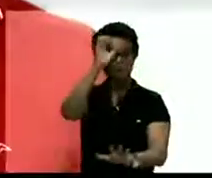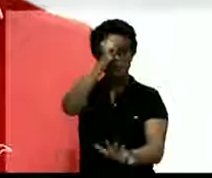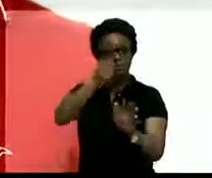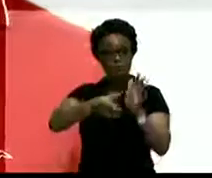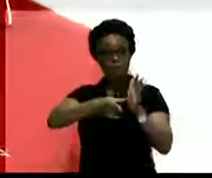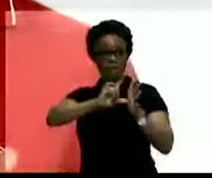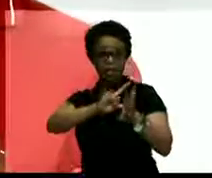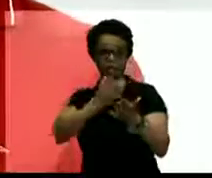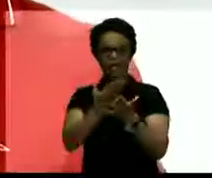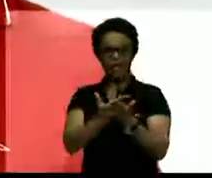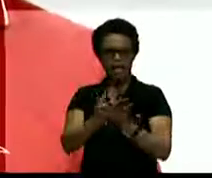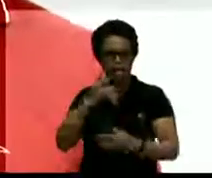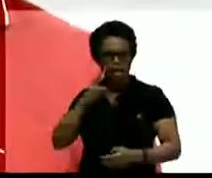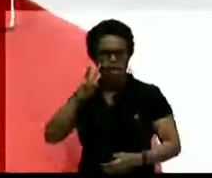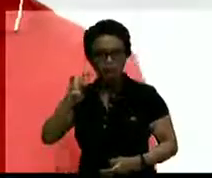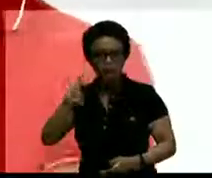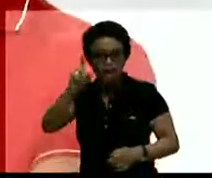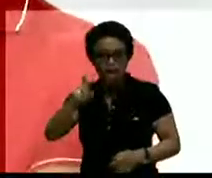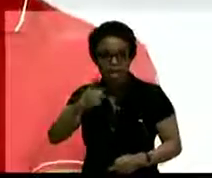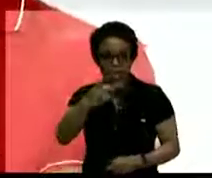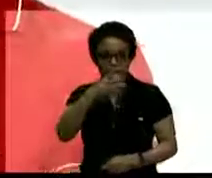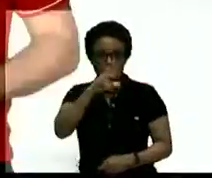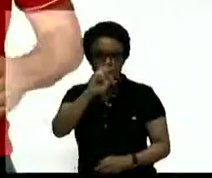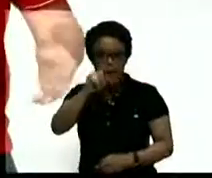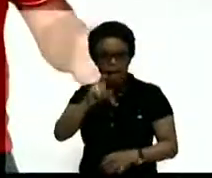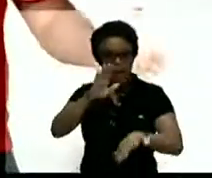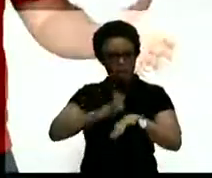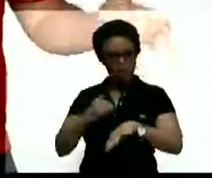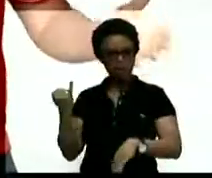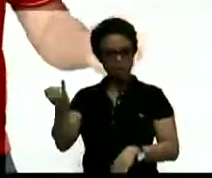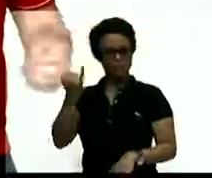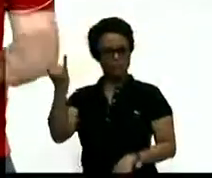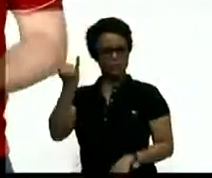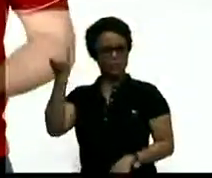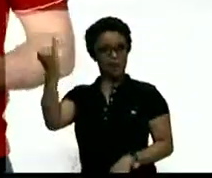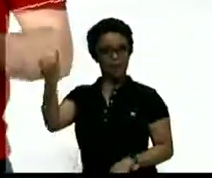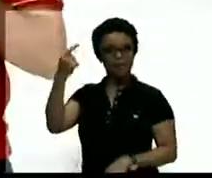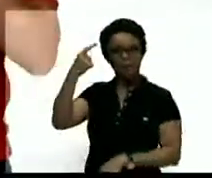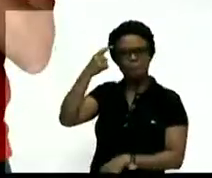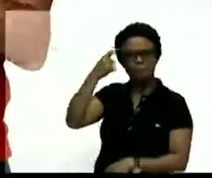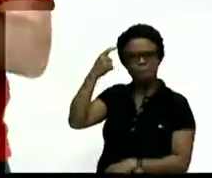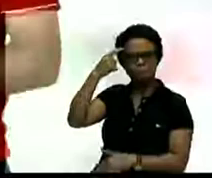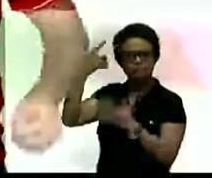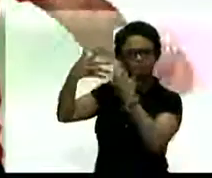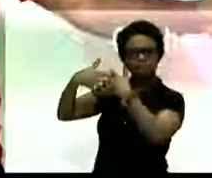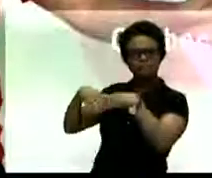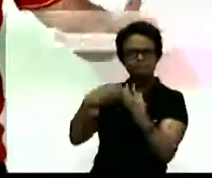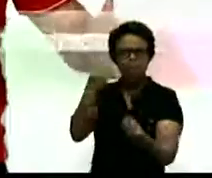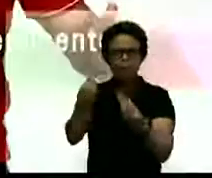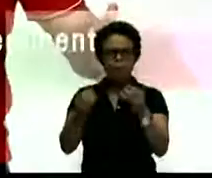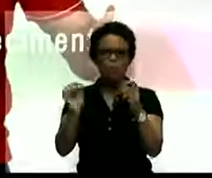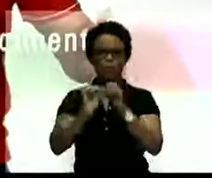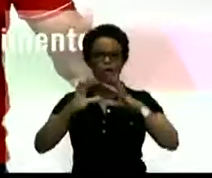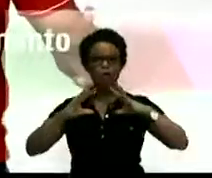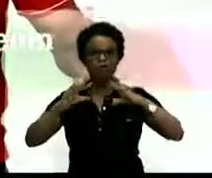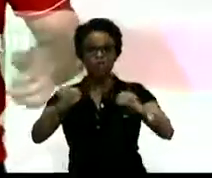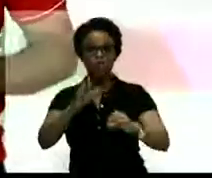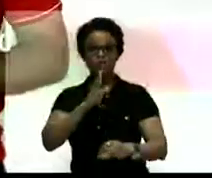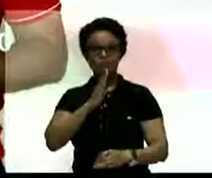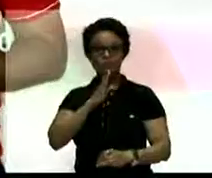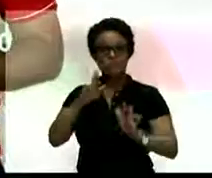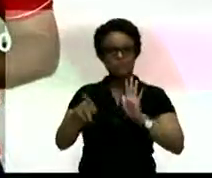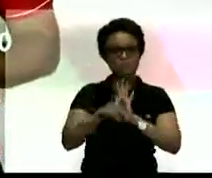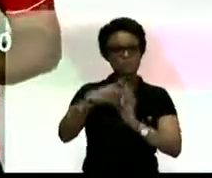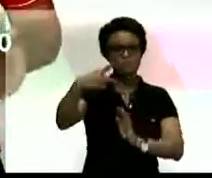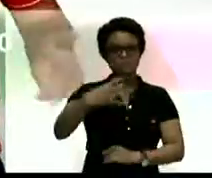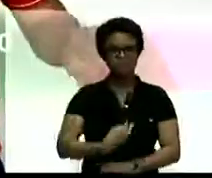É, você está vendo que a pré-aula é a chave. É importante refletir sobre como aplicar todos esses conhecimentos no seu